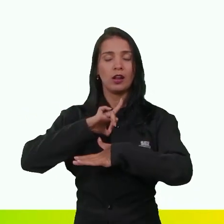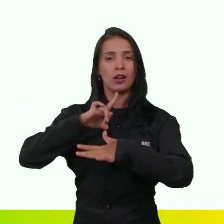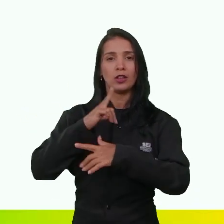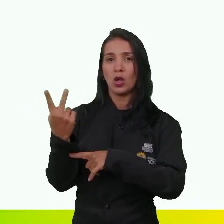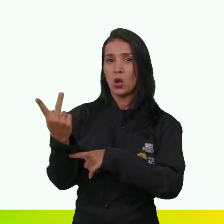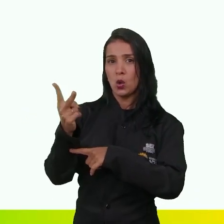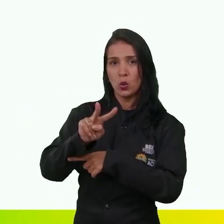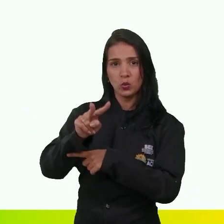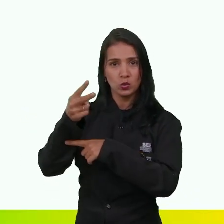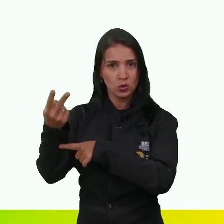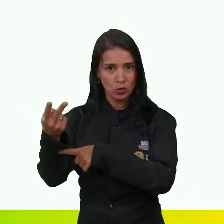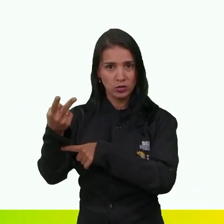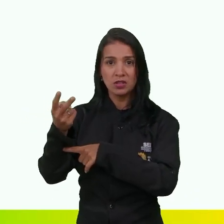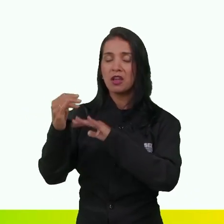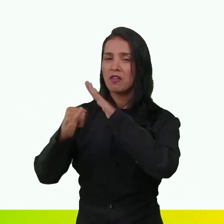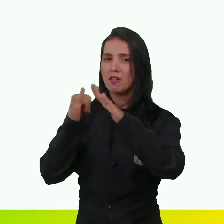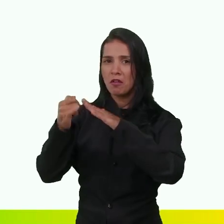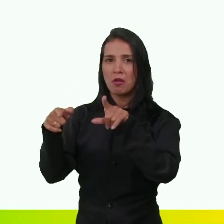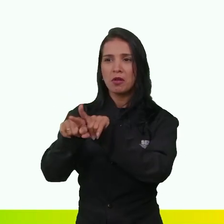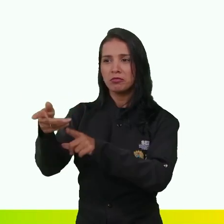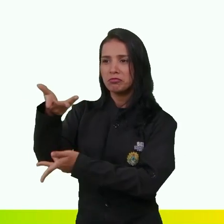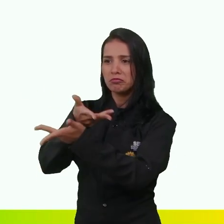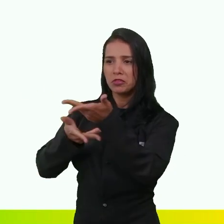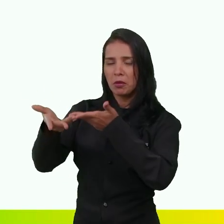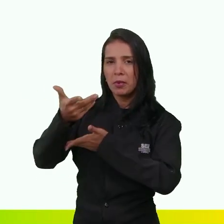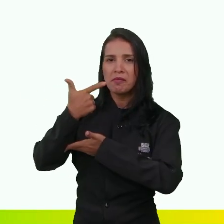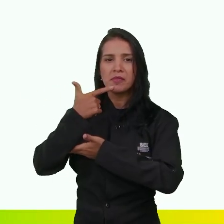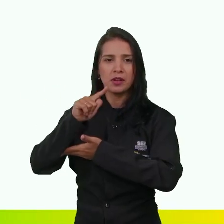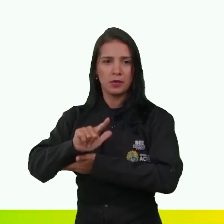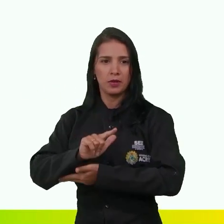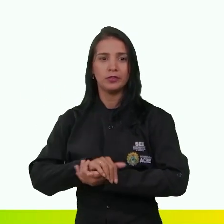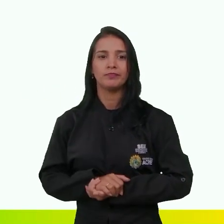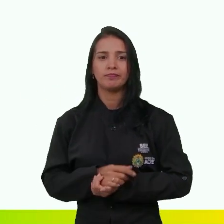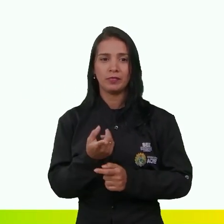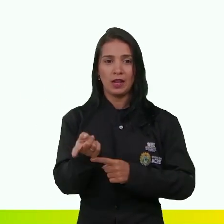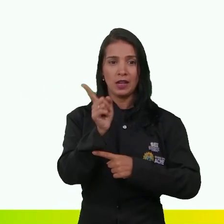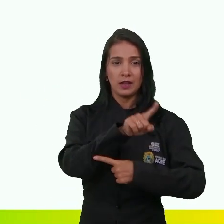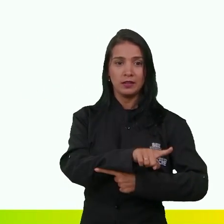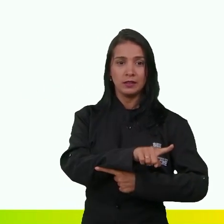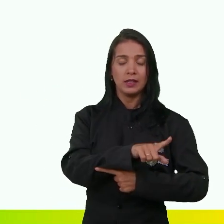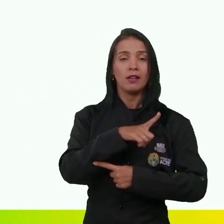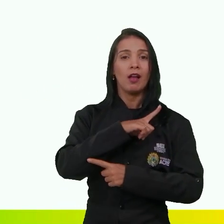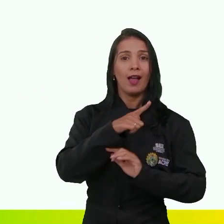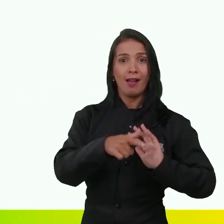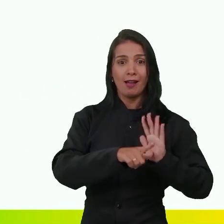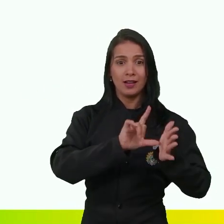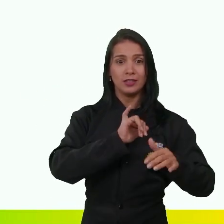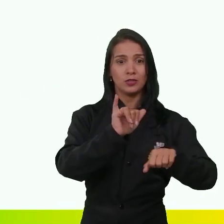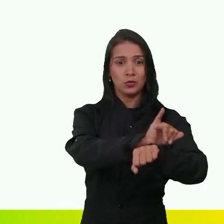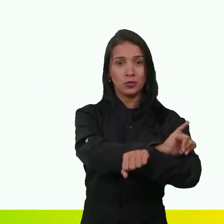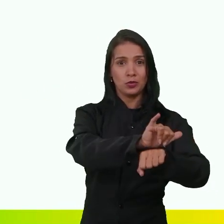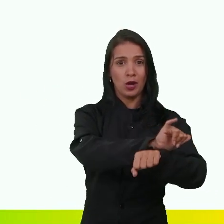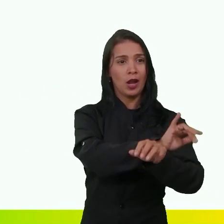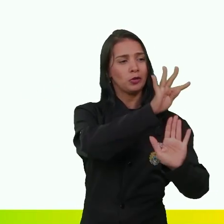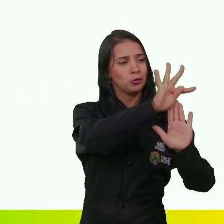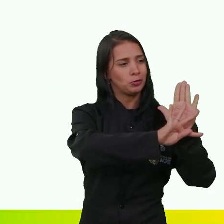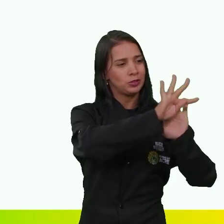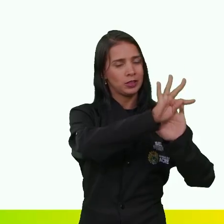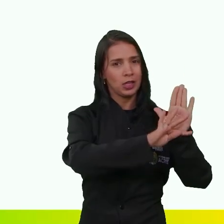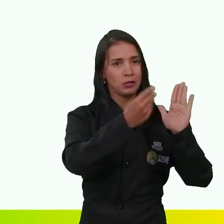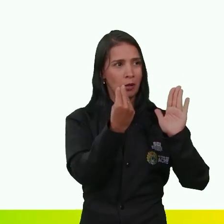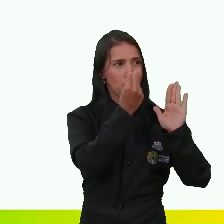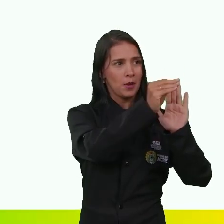uma linguagem interativa. Recursos. No jornal impresso, nós tínhamos o texto e a imagem lá